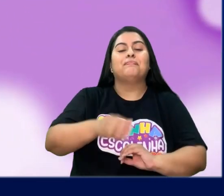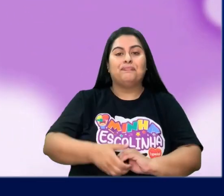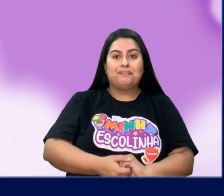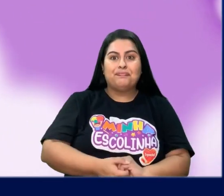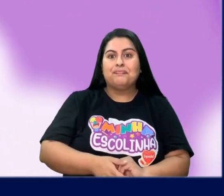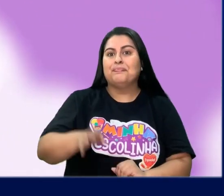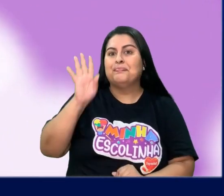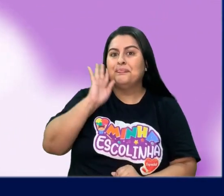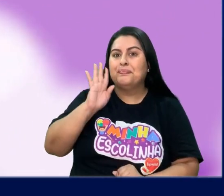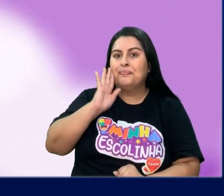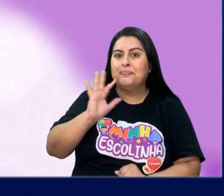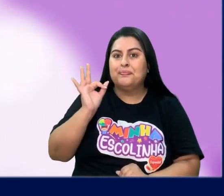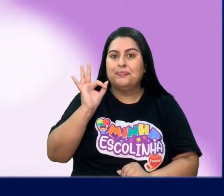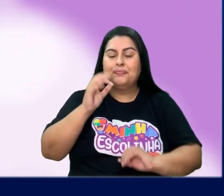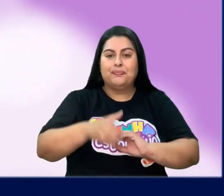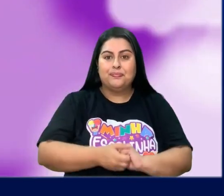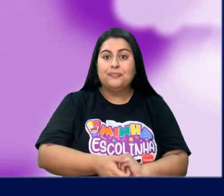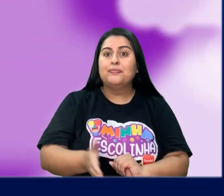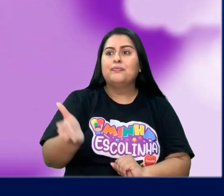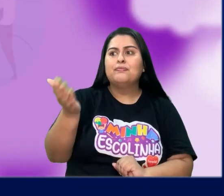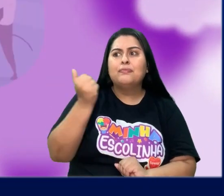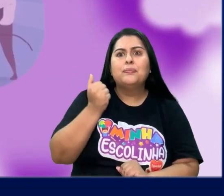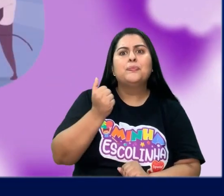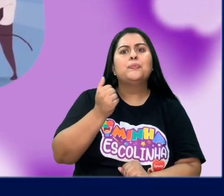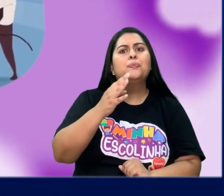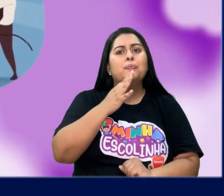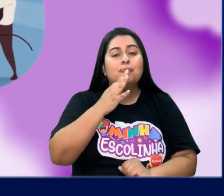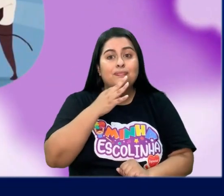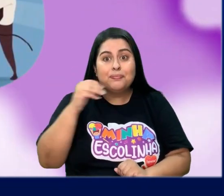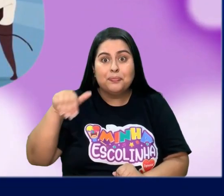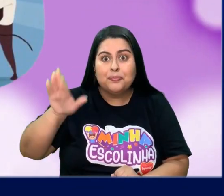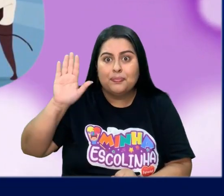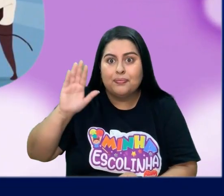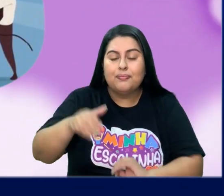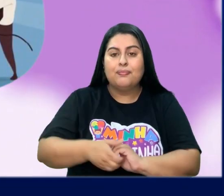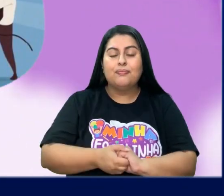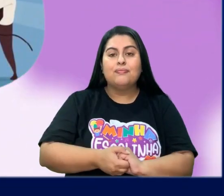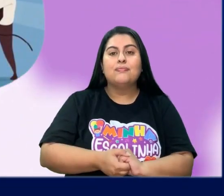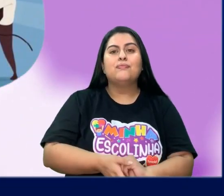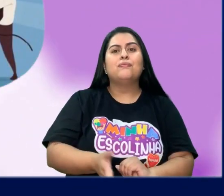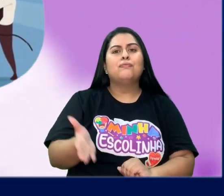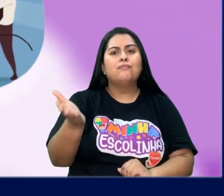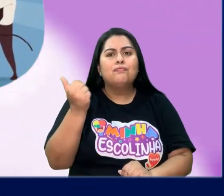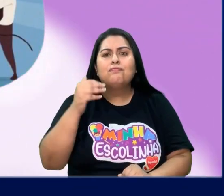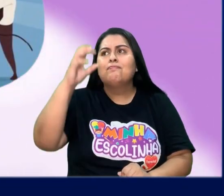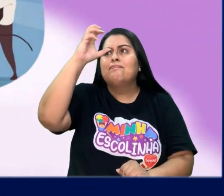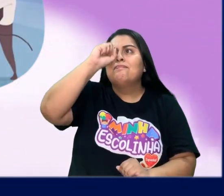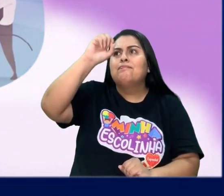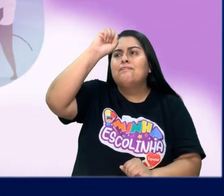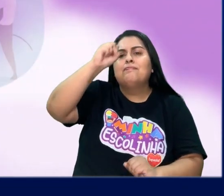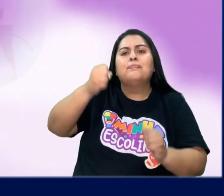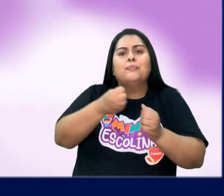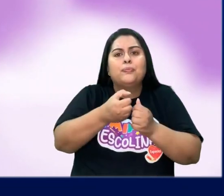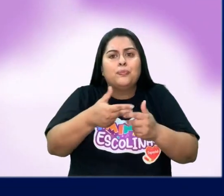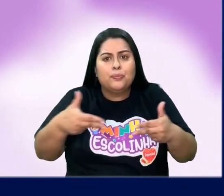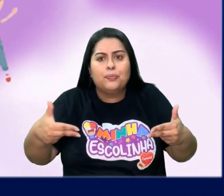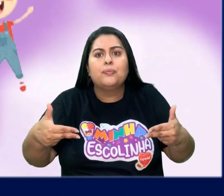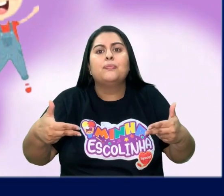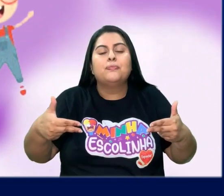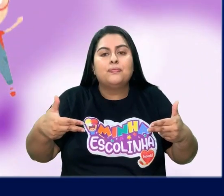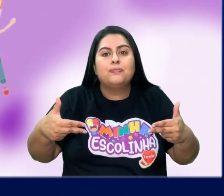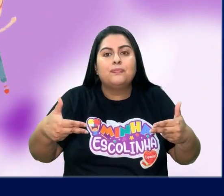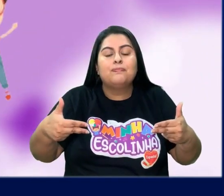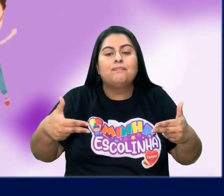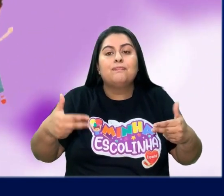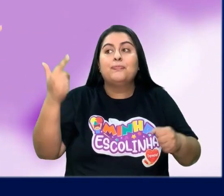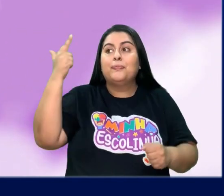nada! Que bacana, não é? Vamos conhecer mais, então? Vamos aprender mais coisas para sermos